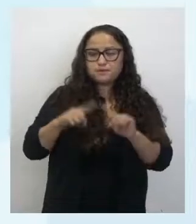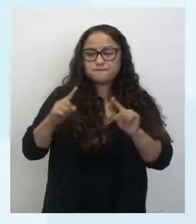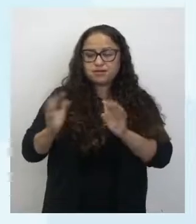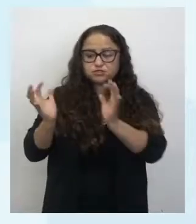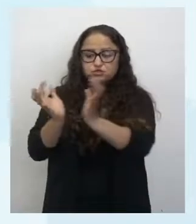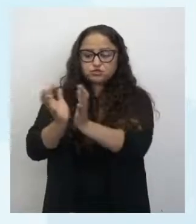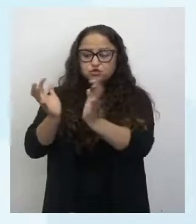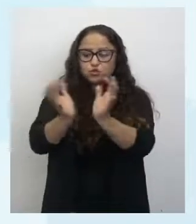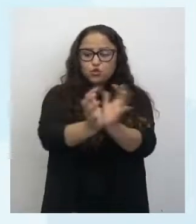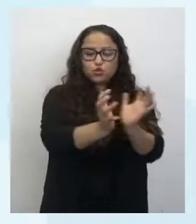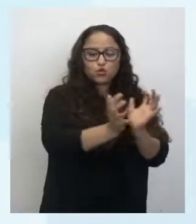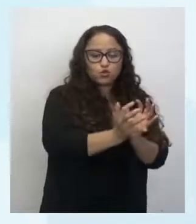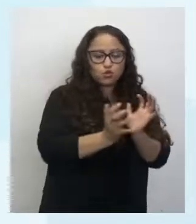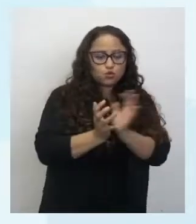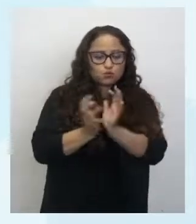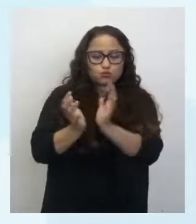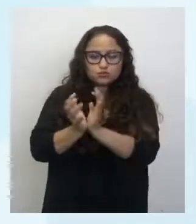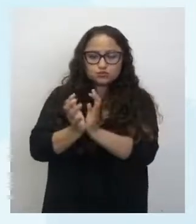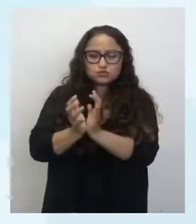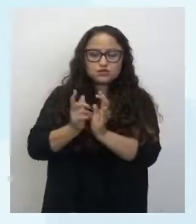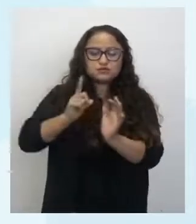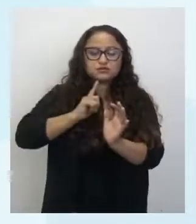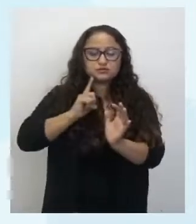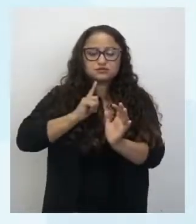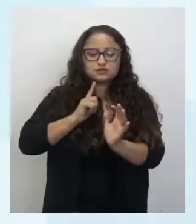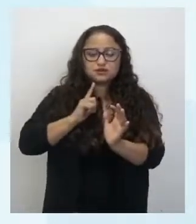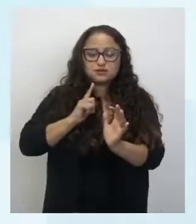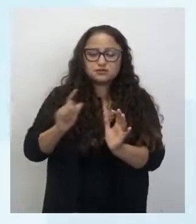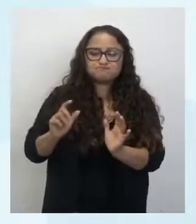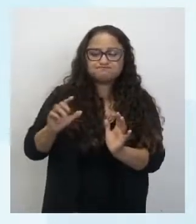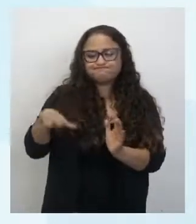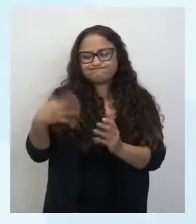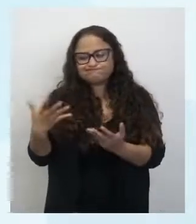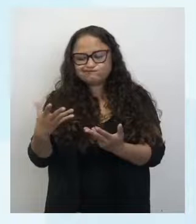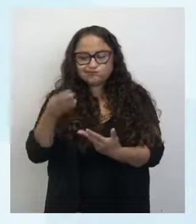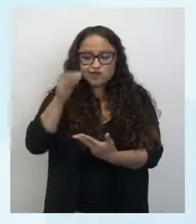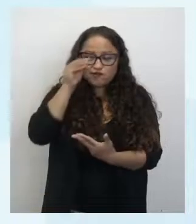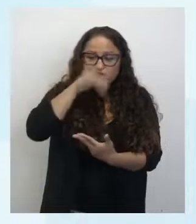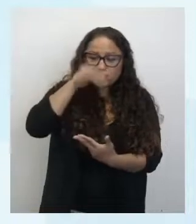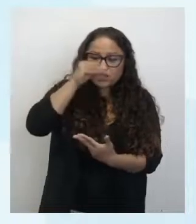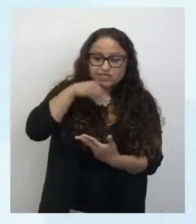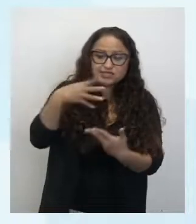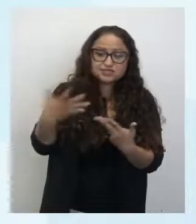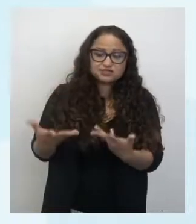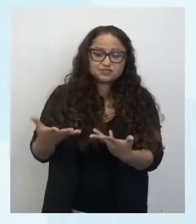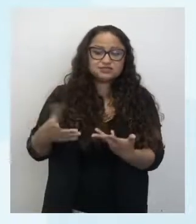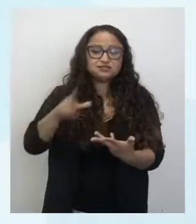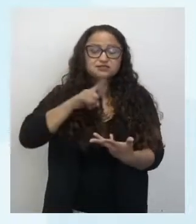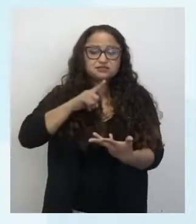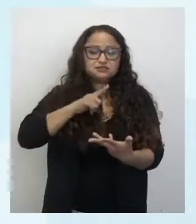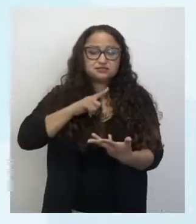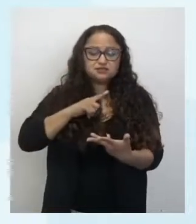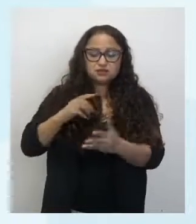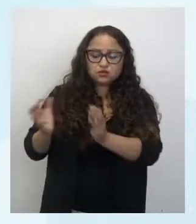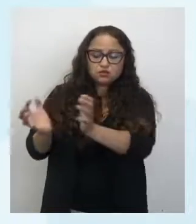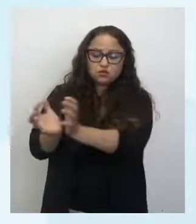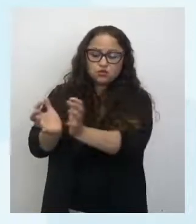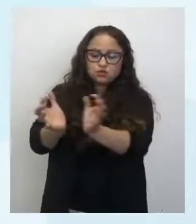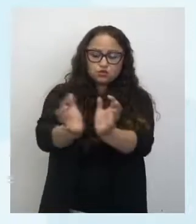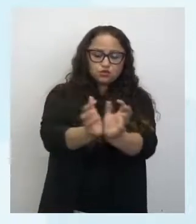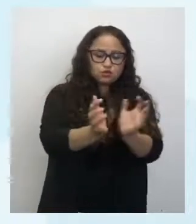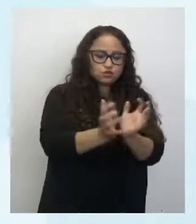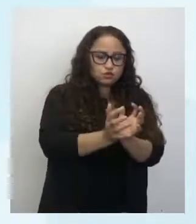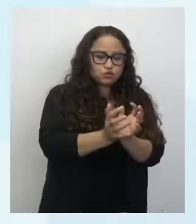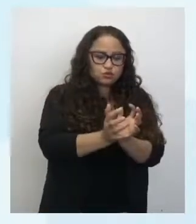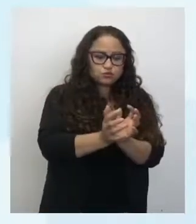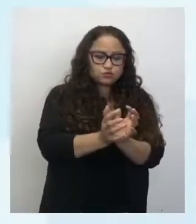grupos sociais que são mais vulneráveis, né? Que são, digamos assim, que existe, vamos supor, que entre os grupos,